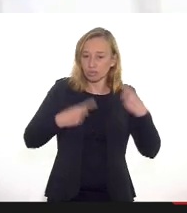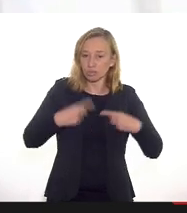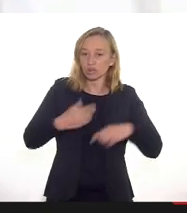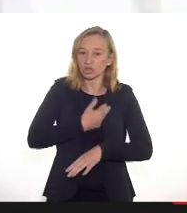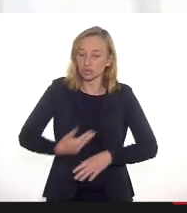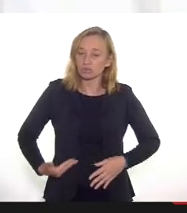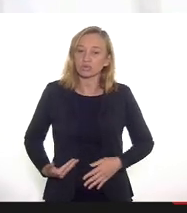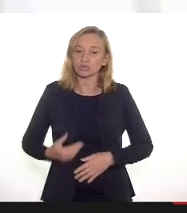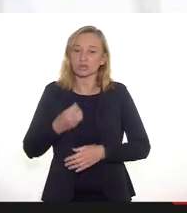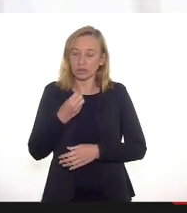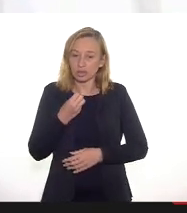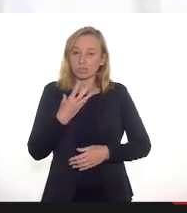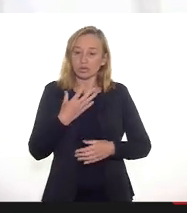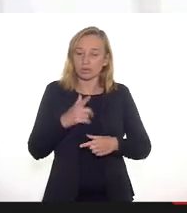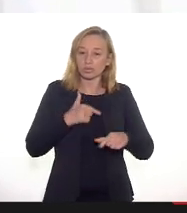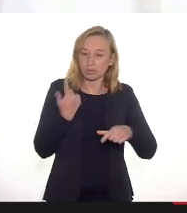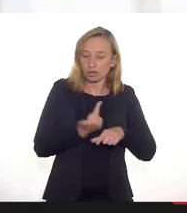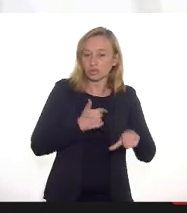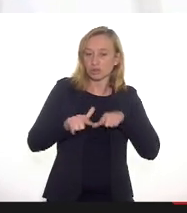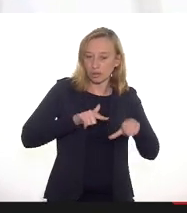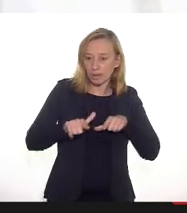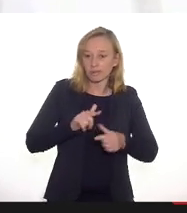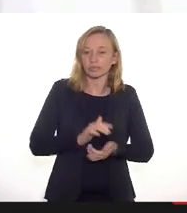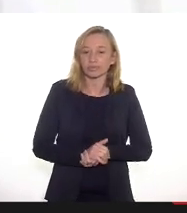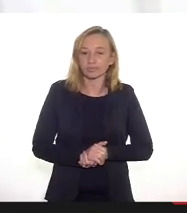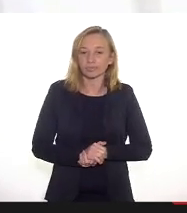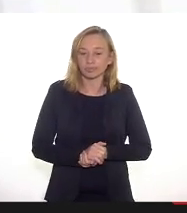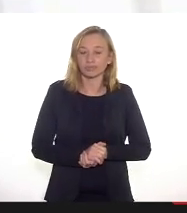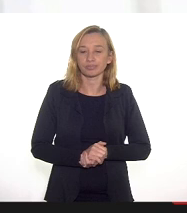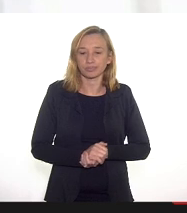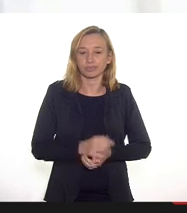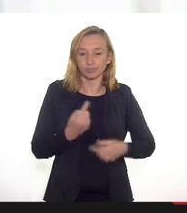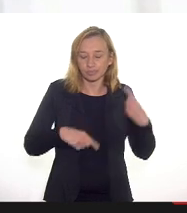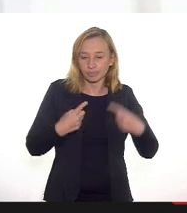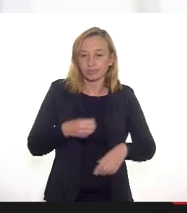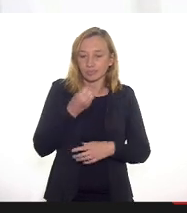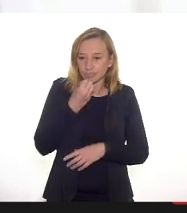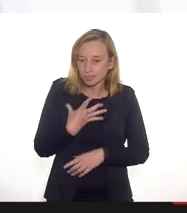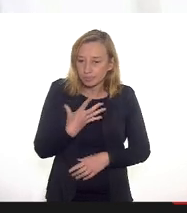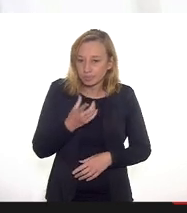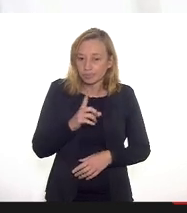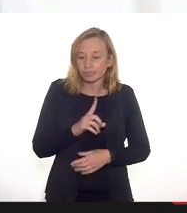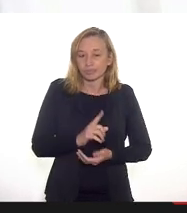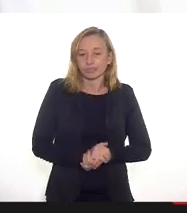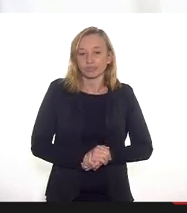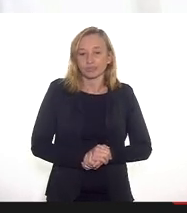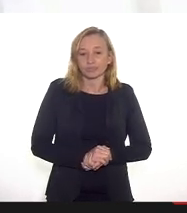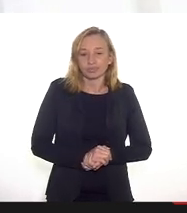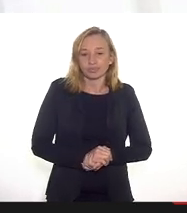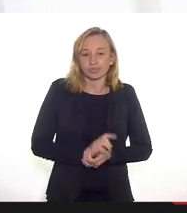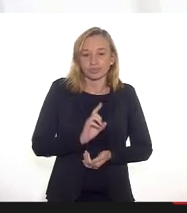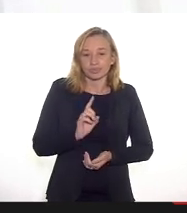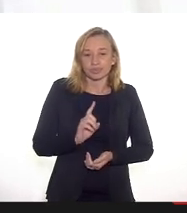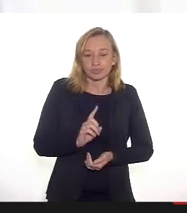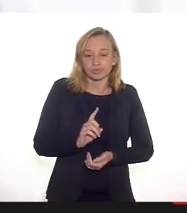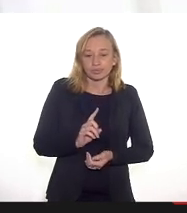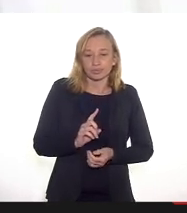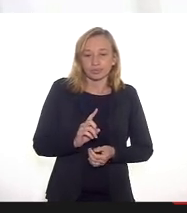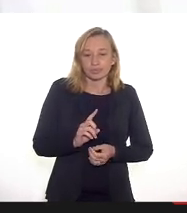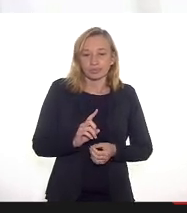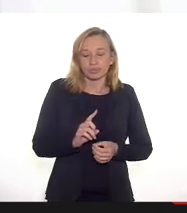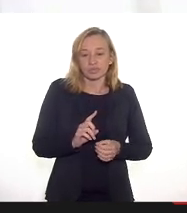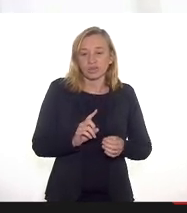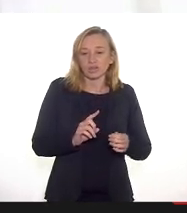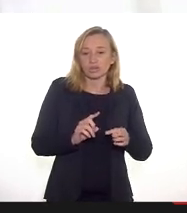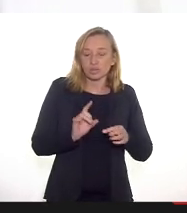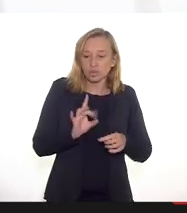públicas. Essa é uma função da FAETEC. Né? Política para o bem. Né? Ela não pode servir realmente para ser trabalhada de forma eleitoral,